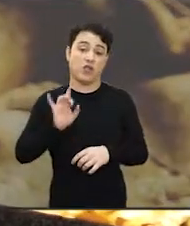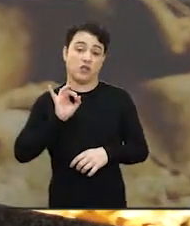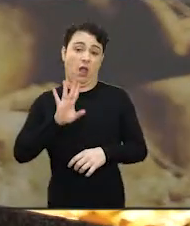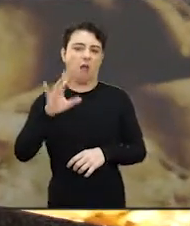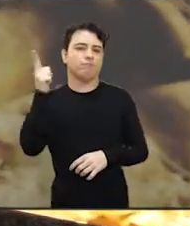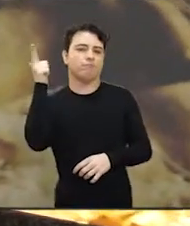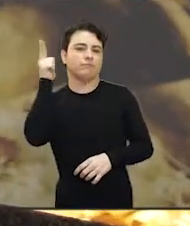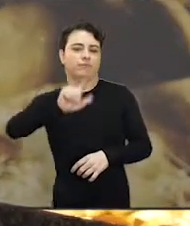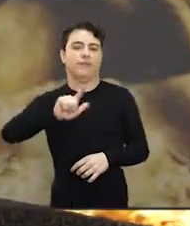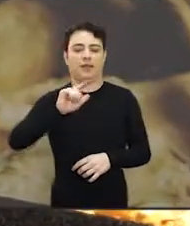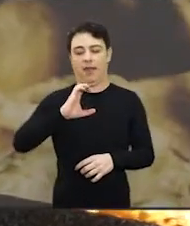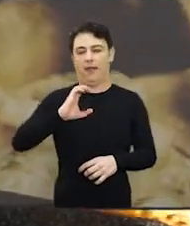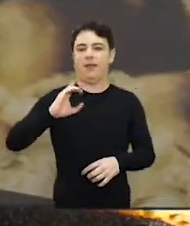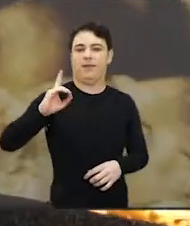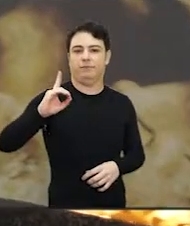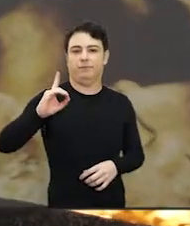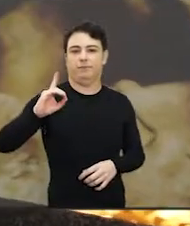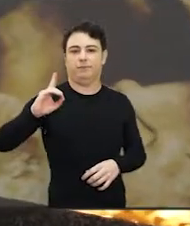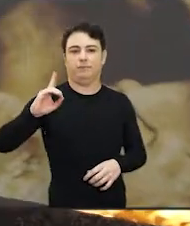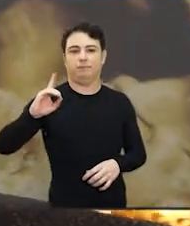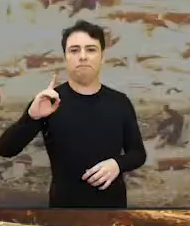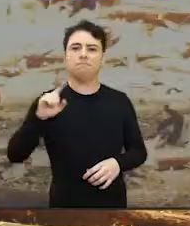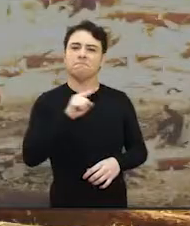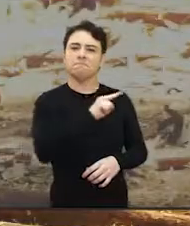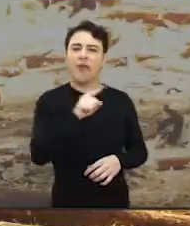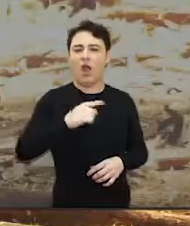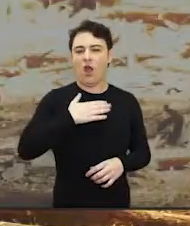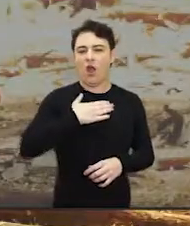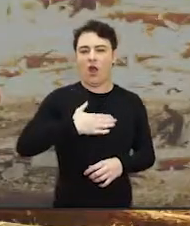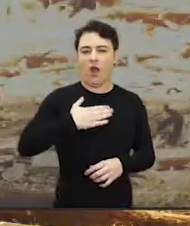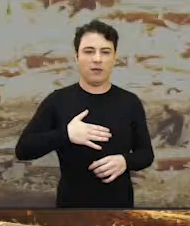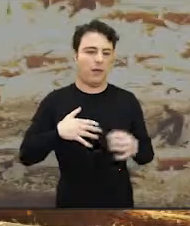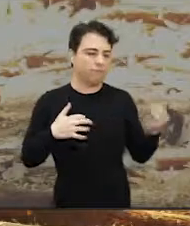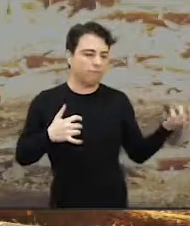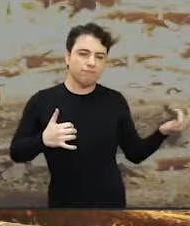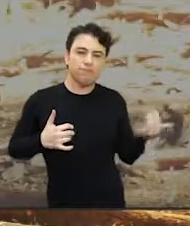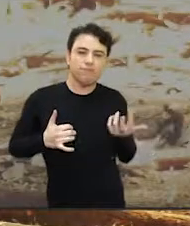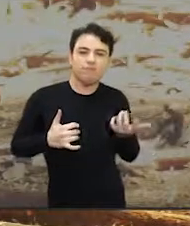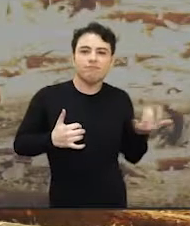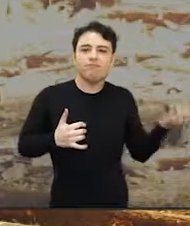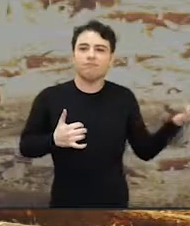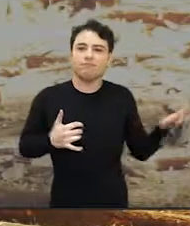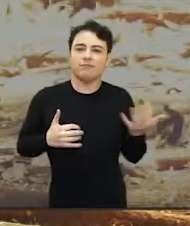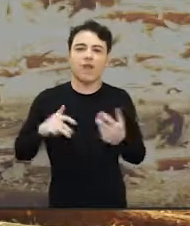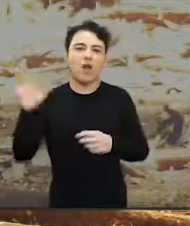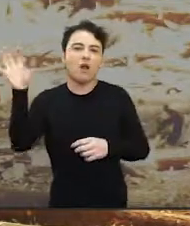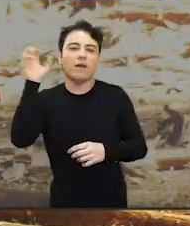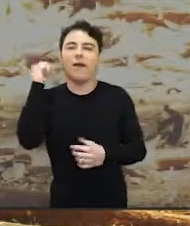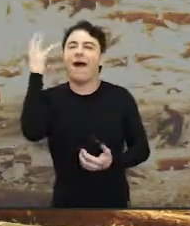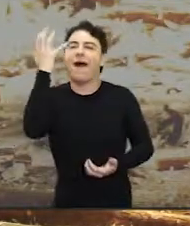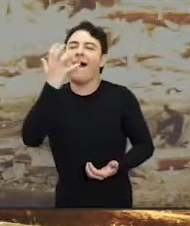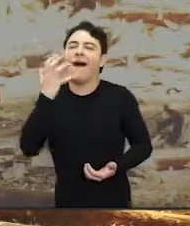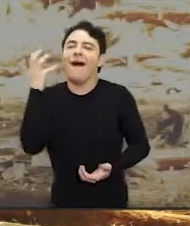foram discos instrumentais de guitarra, né? O primeiro um disco de rock instrumental,